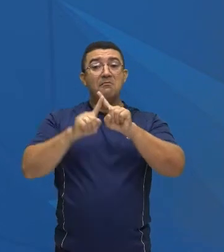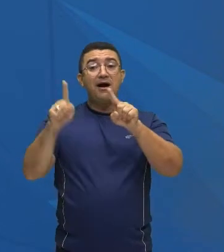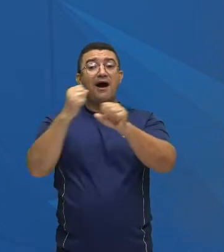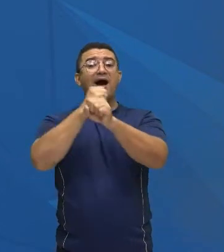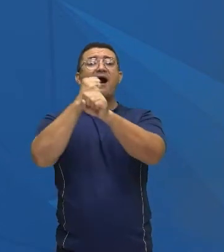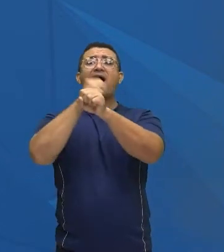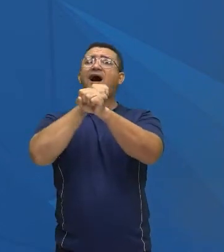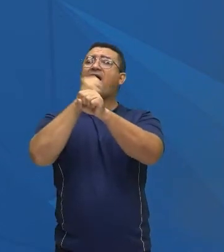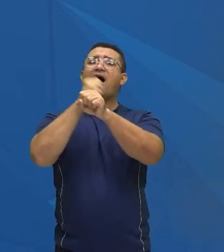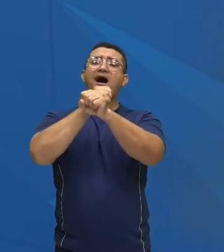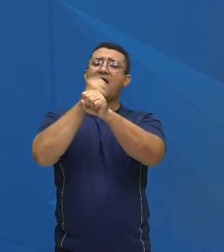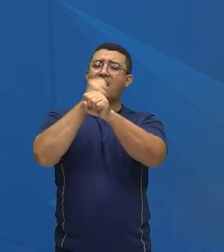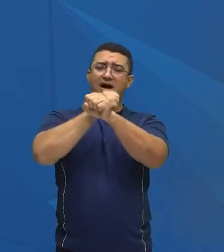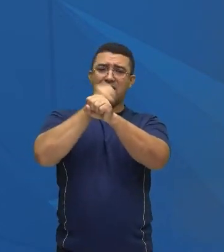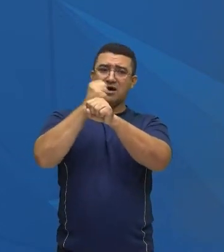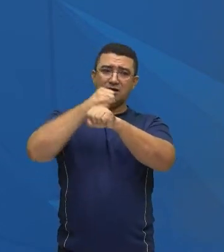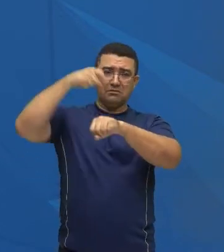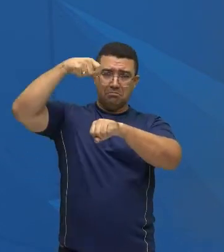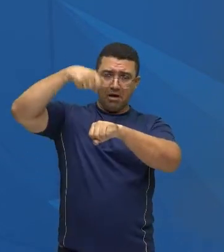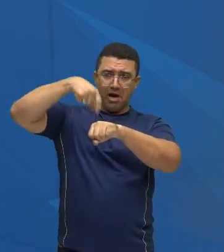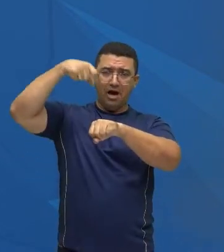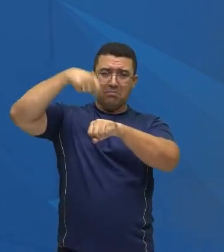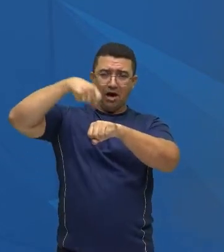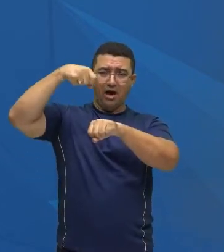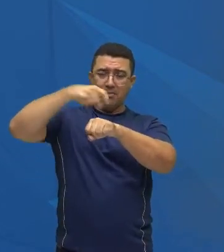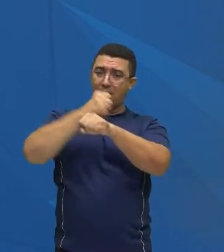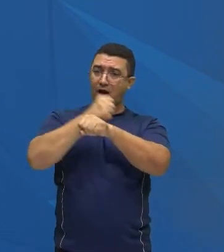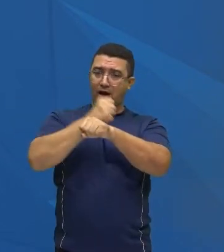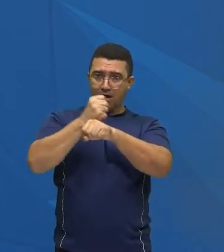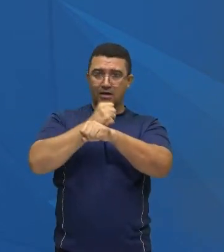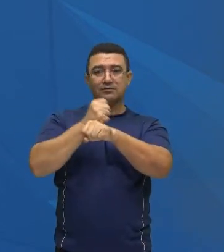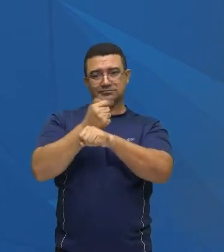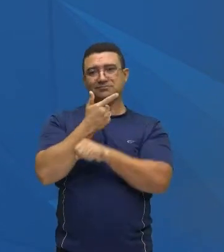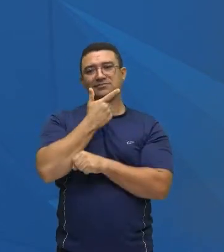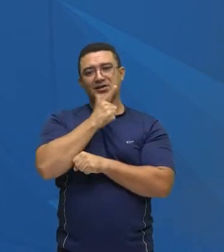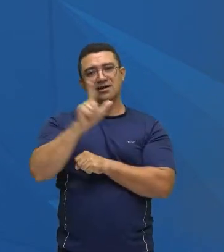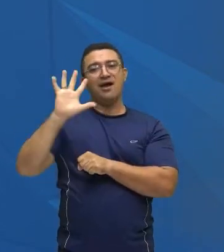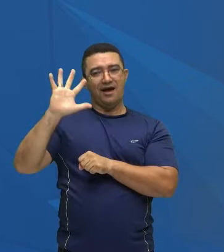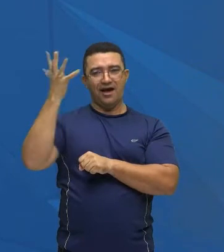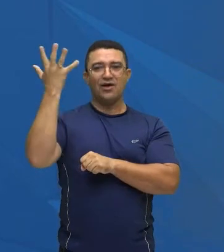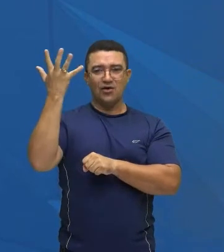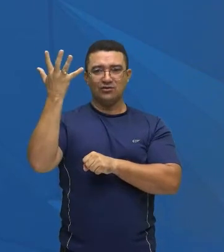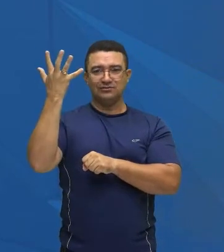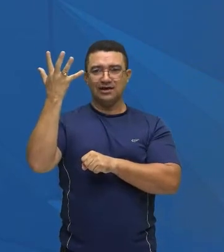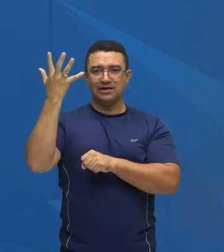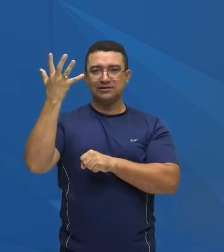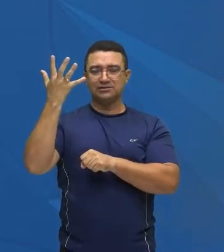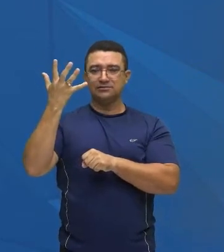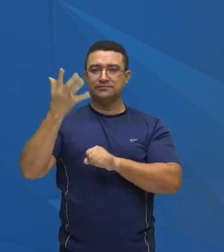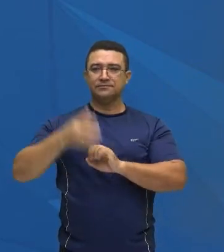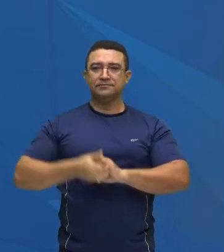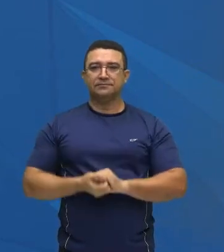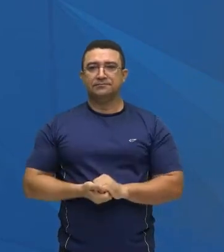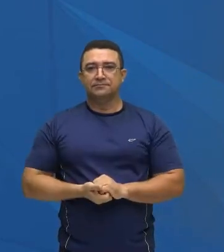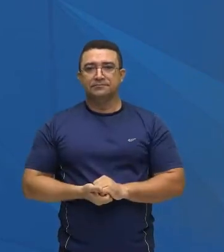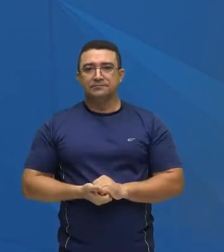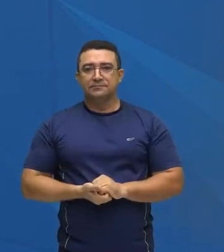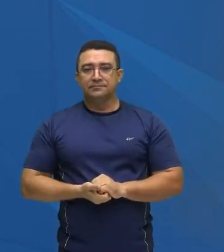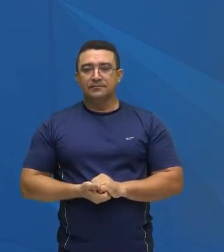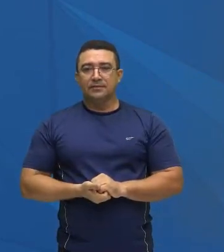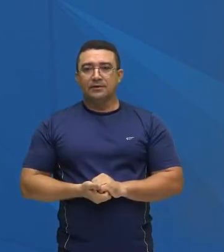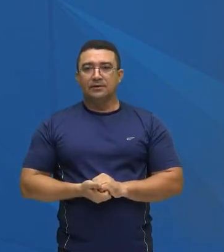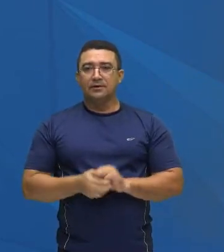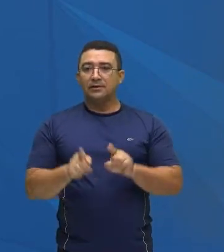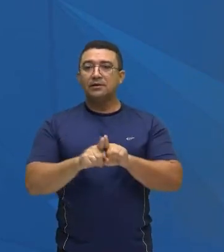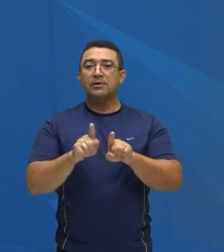ali, né, toda a consequência de estar ali passando naquele contexto, né? E a gente tem